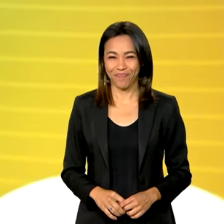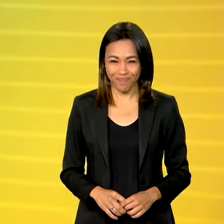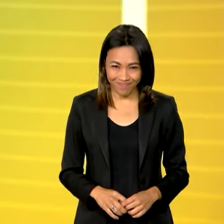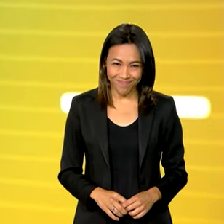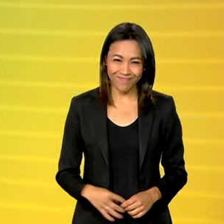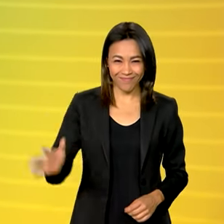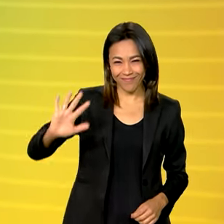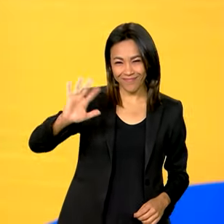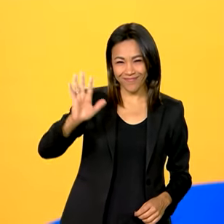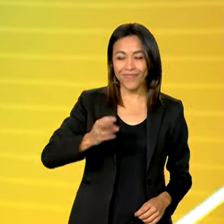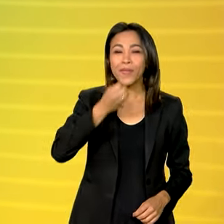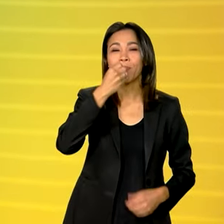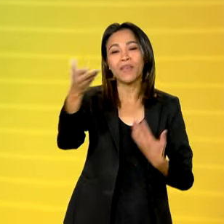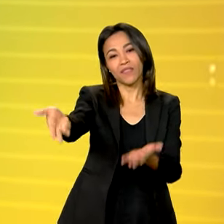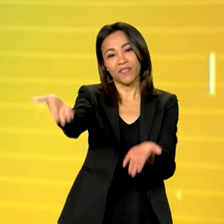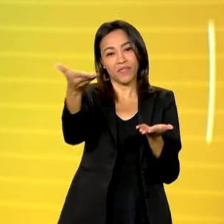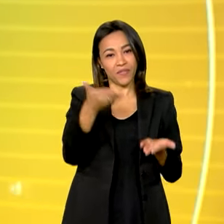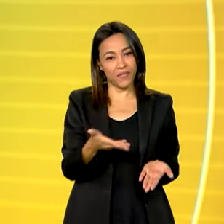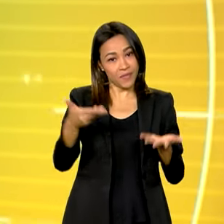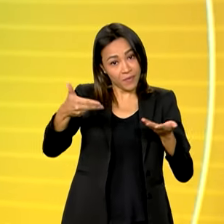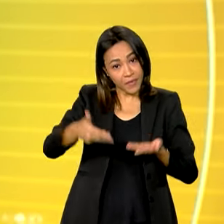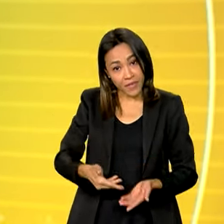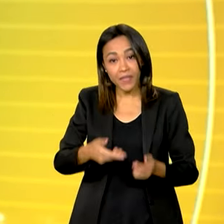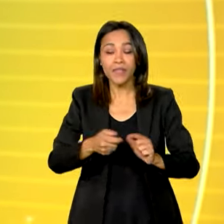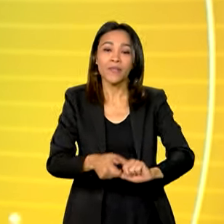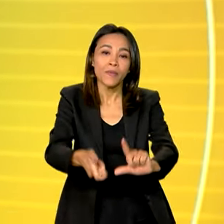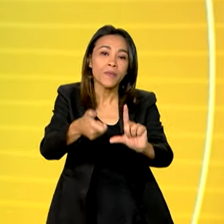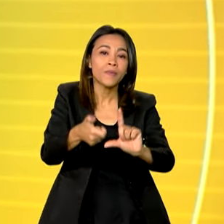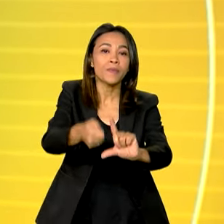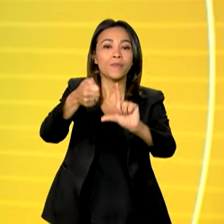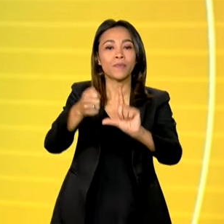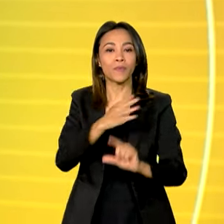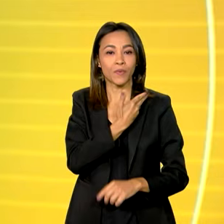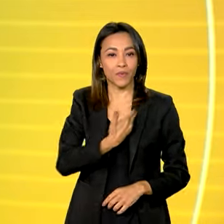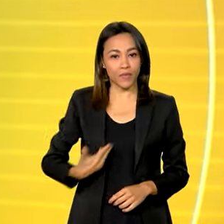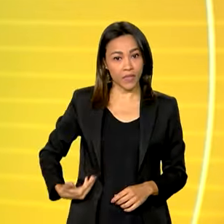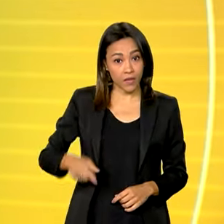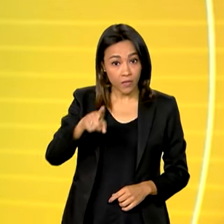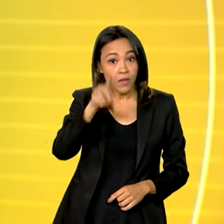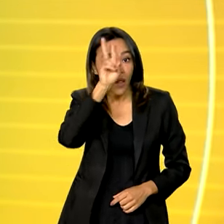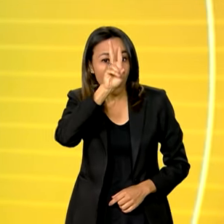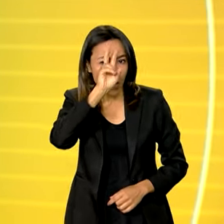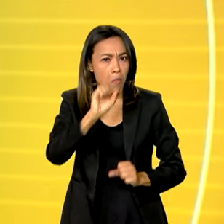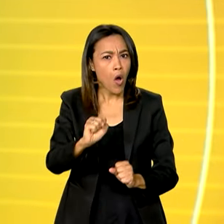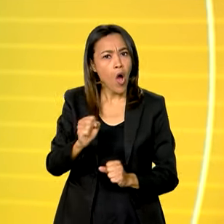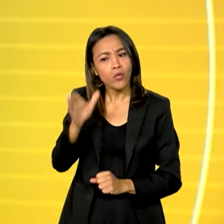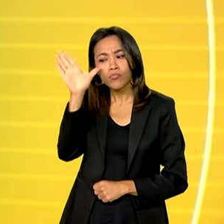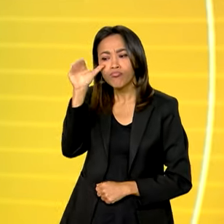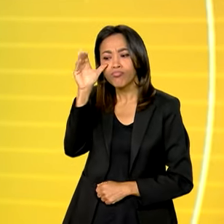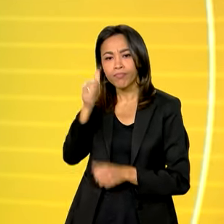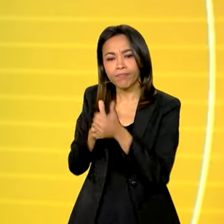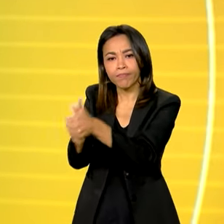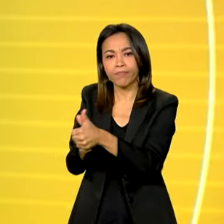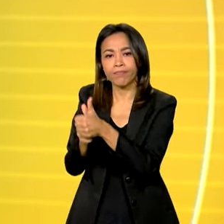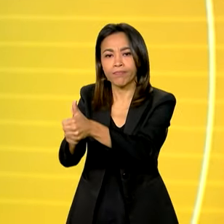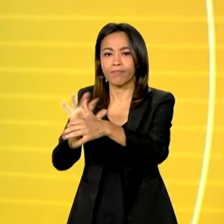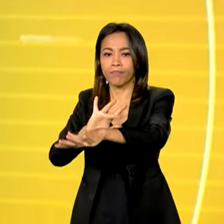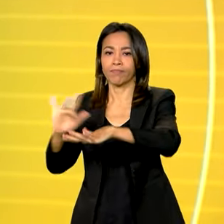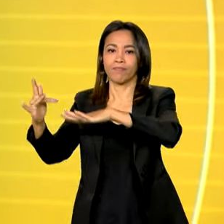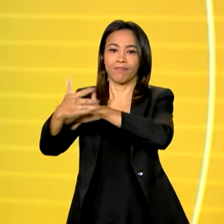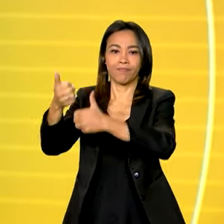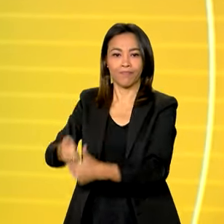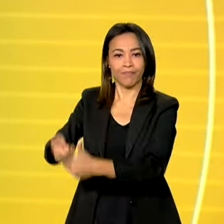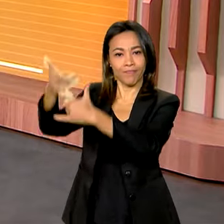Olá, seja muito bem-vindo ao canal GOV. Lembrando que você pode nos acompanhar também ao vivo pelas redes